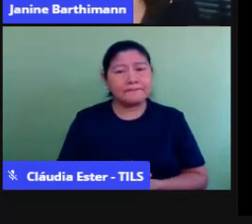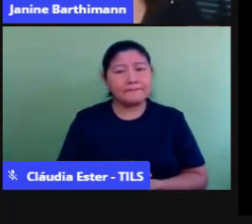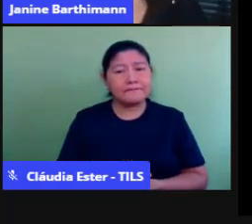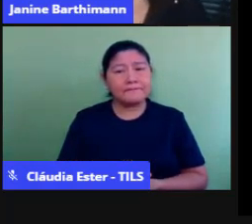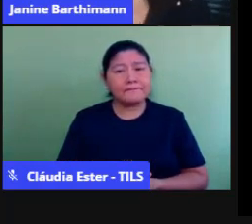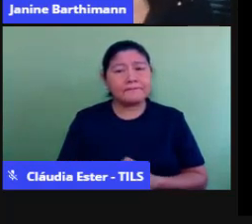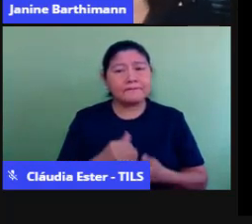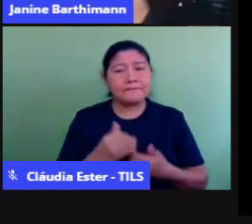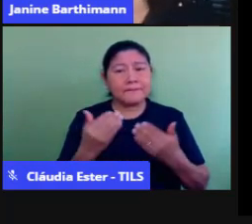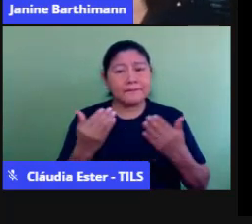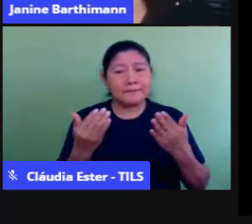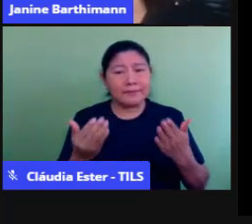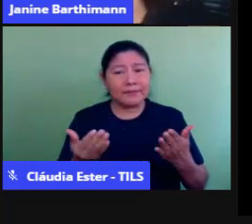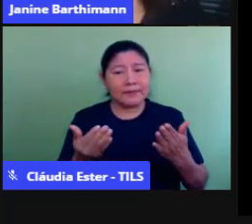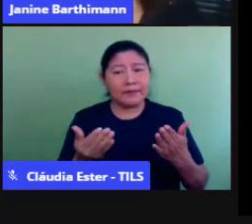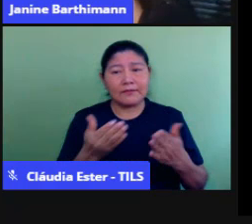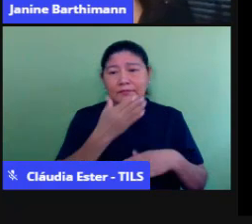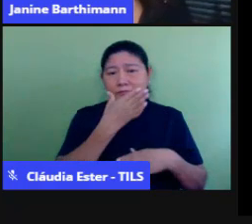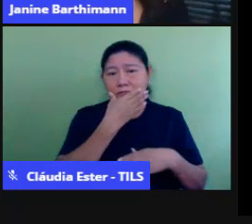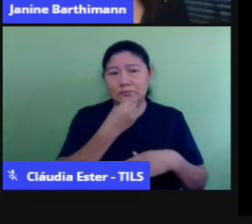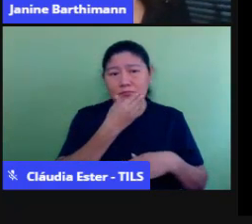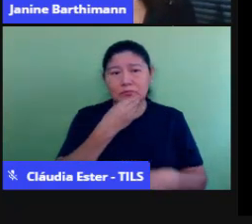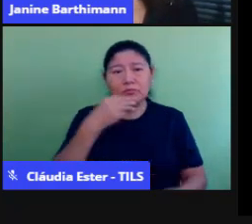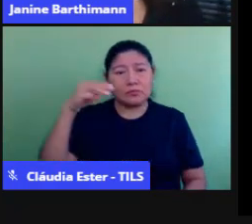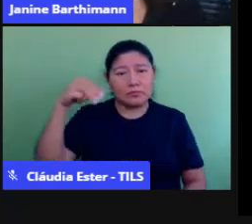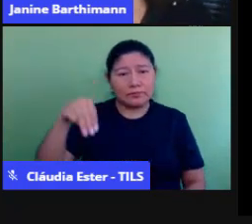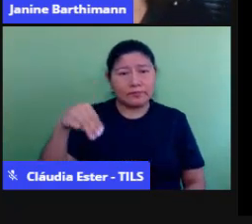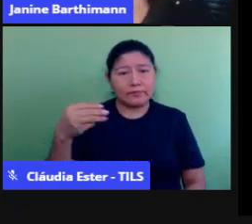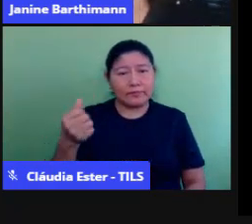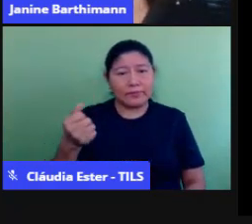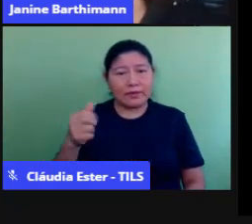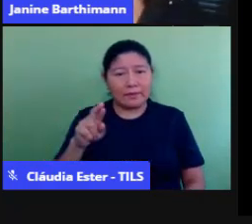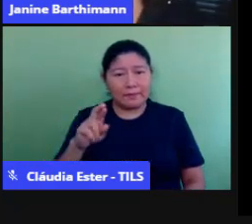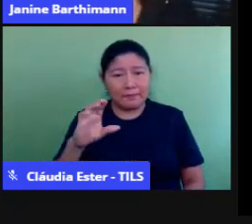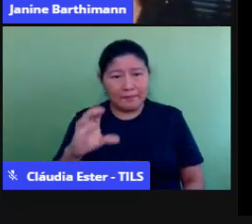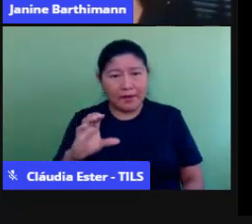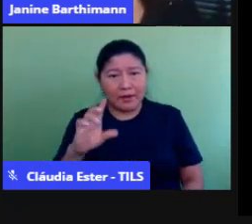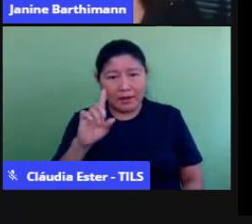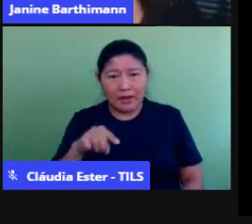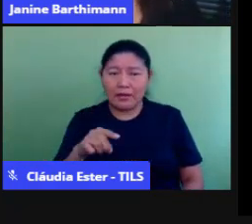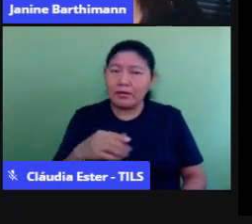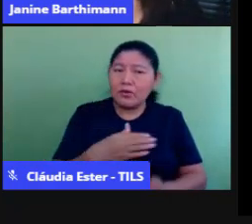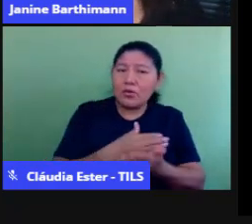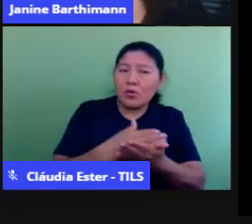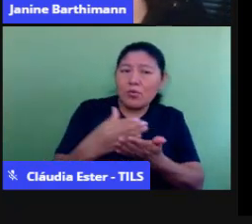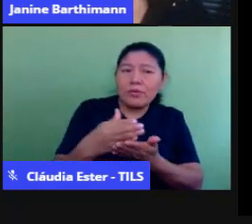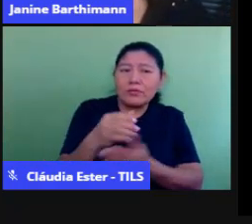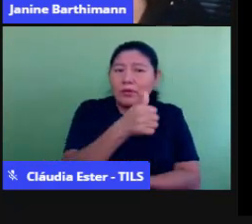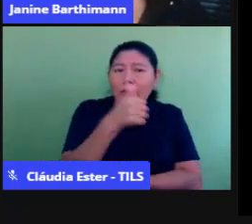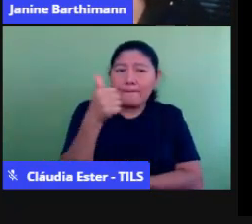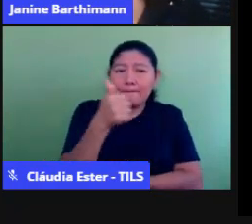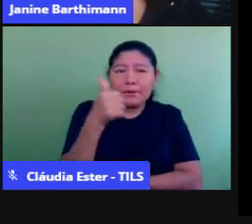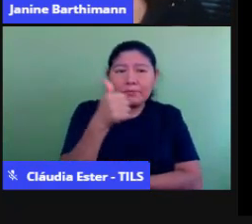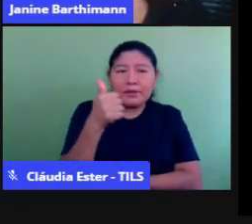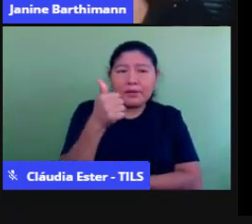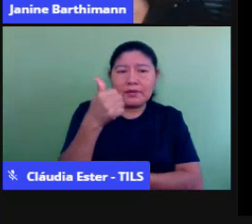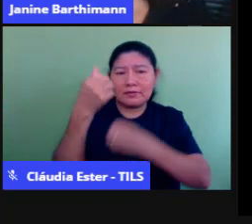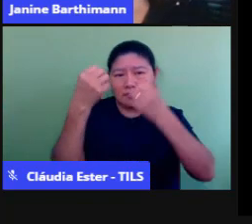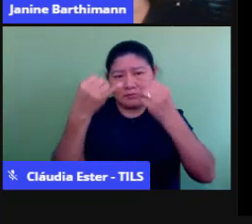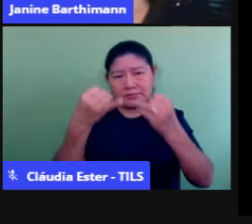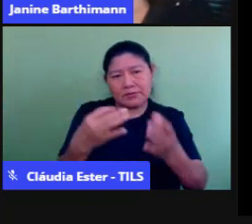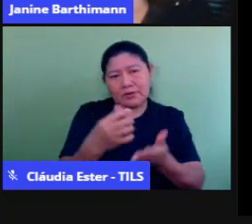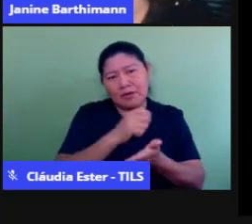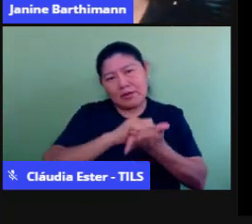Bom, e Marc Bloch, como ele foi um dos pioneiros nesse pensamento de que a história não é apenas um registro do